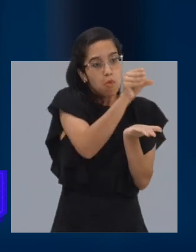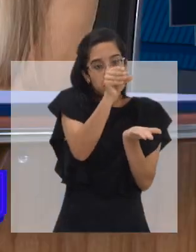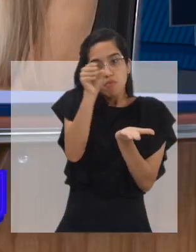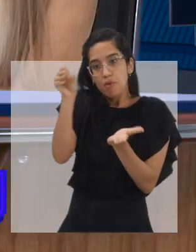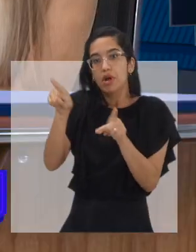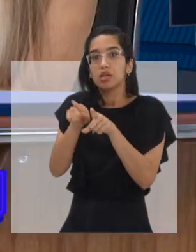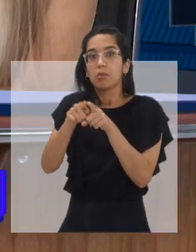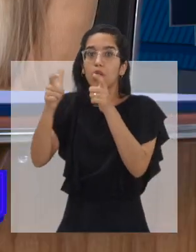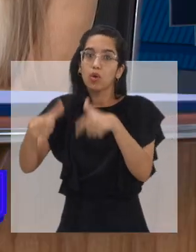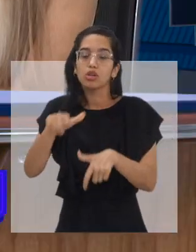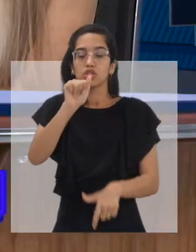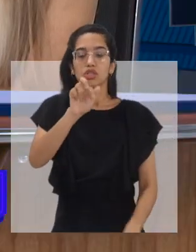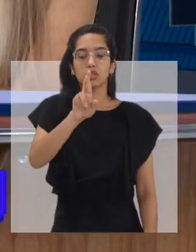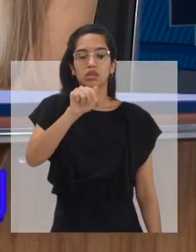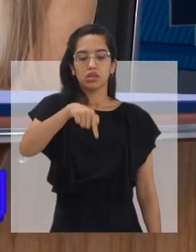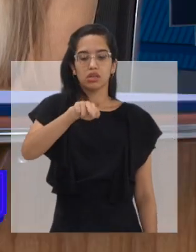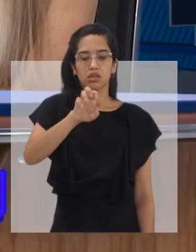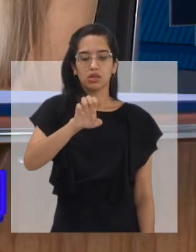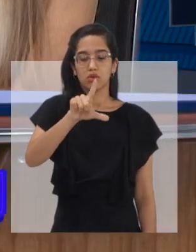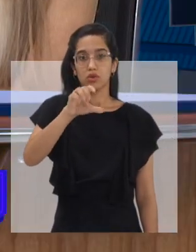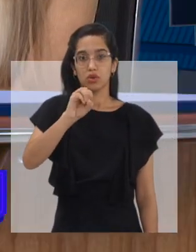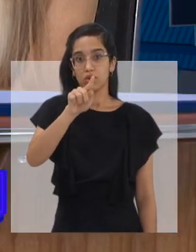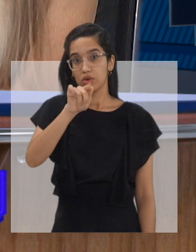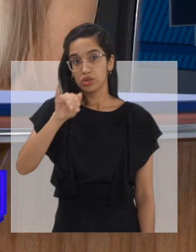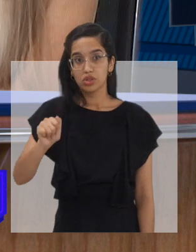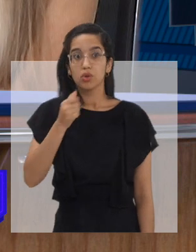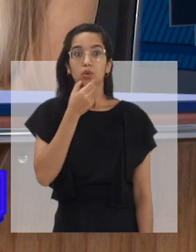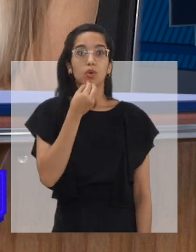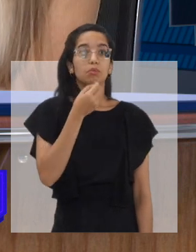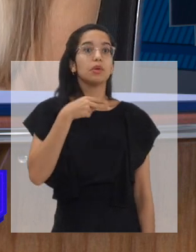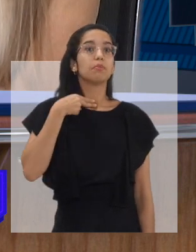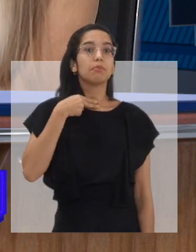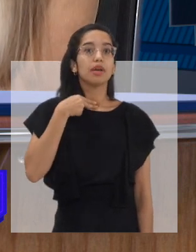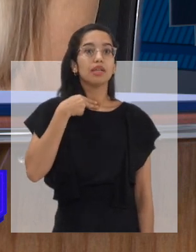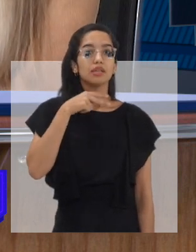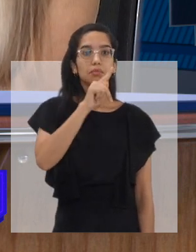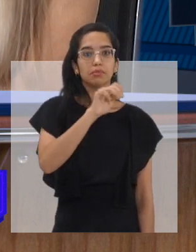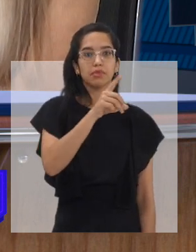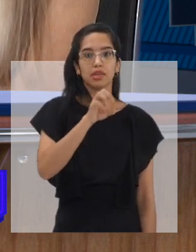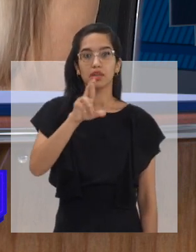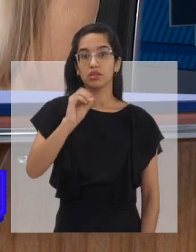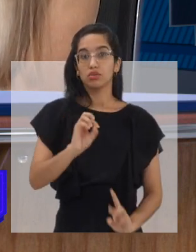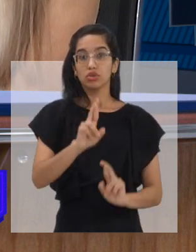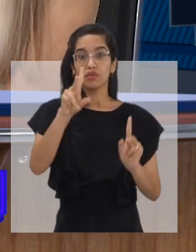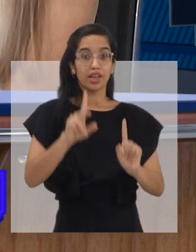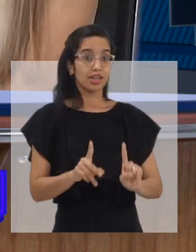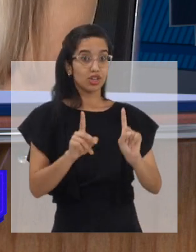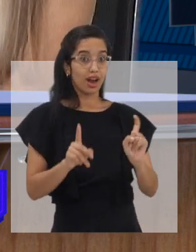O padre Pedro, que diga-se de passagem, não é o padre Pedro aqui da Vila da Paz, né? É um outro padre Pedro que existiu antes